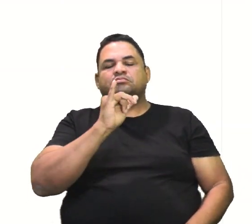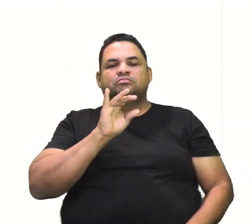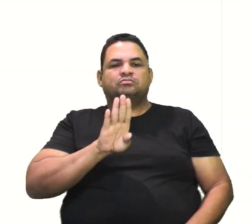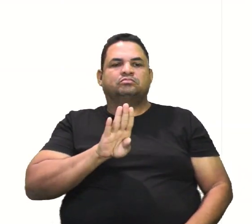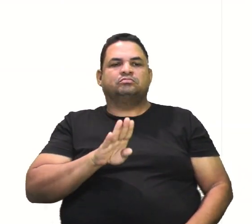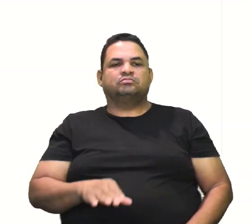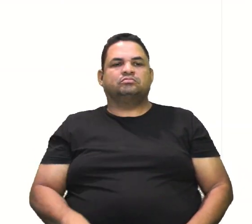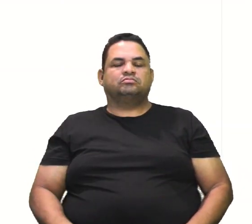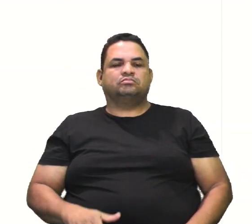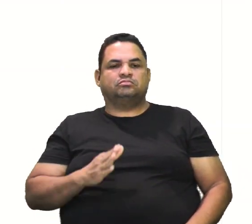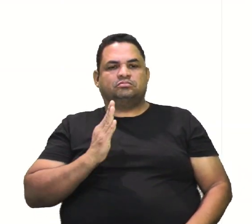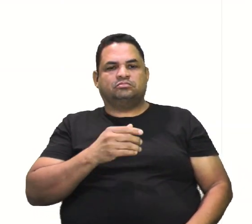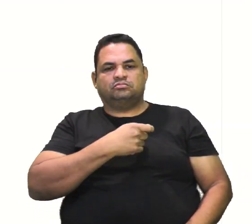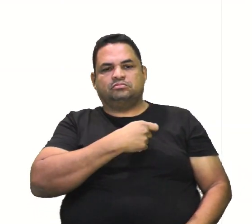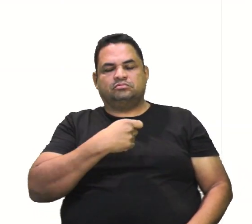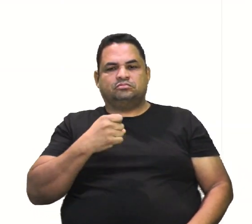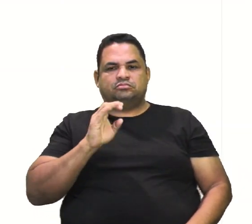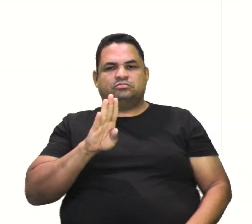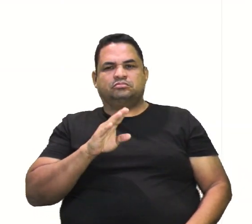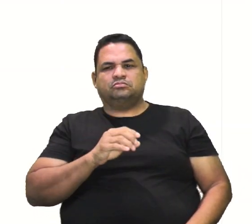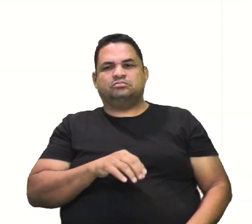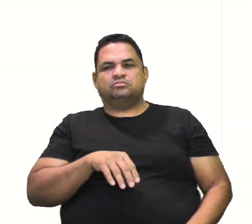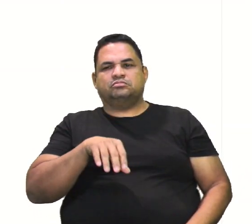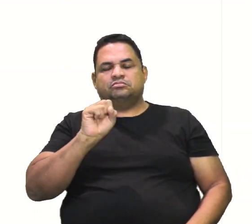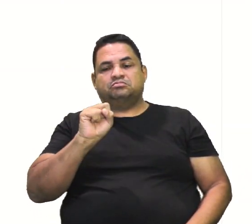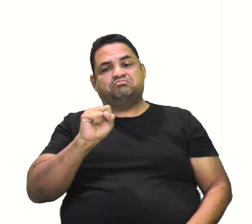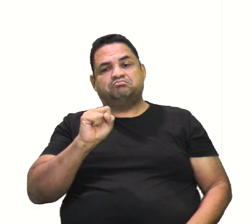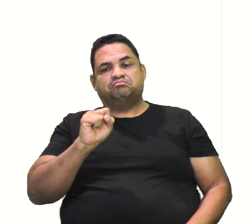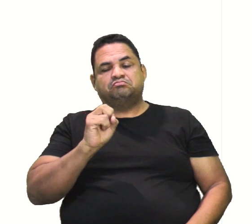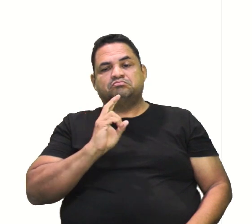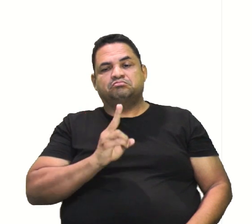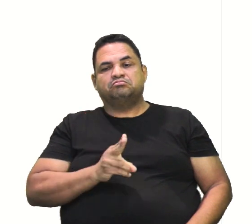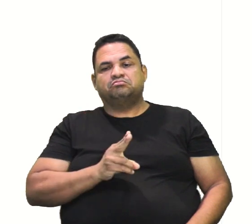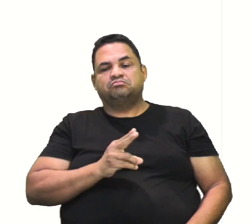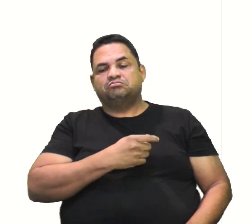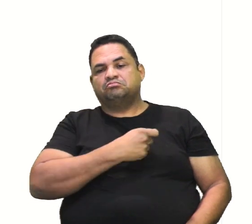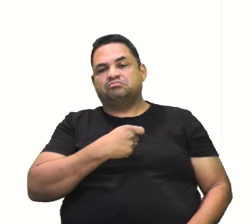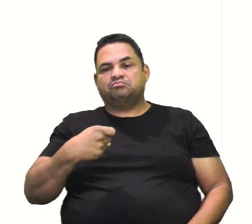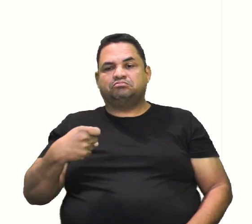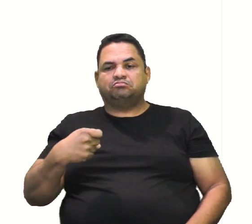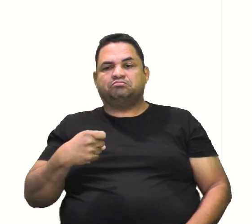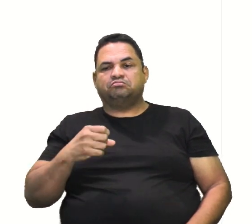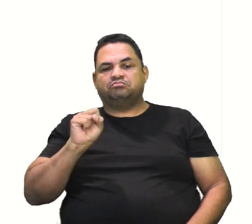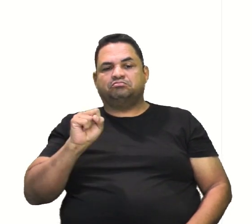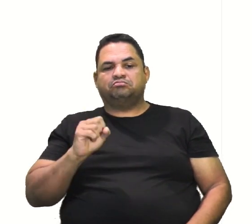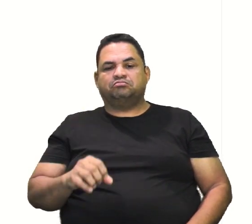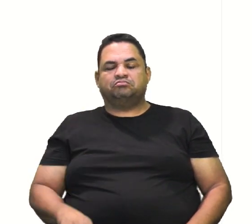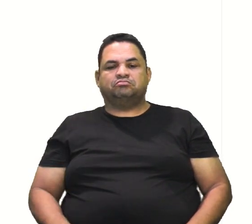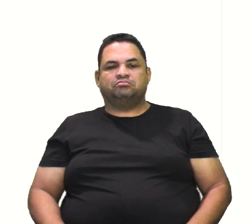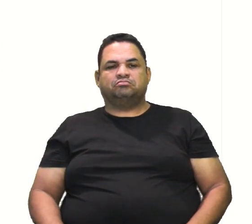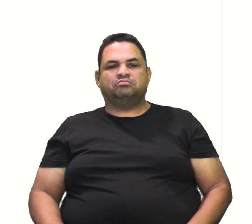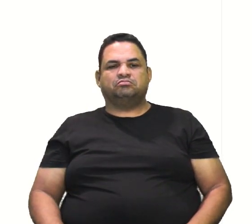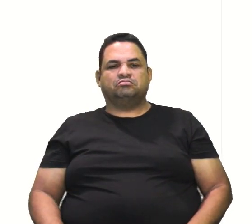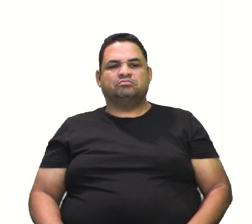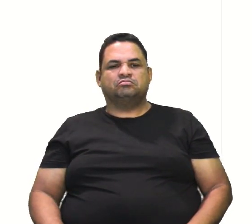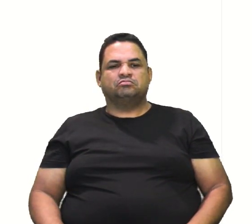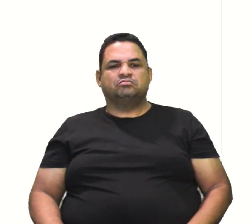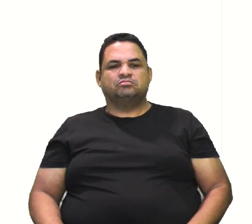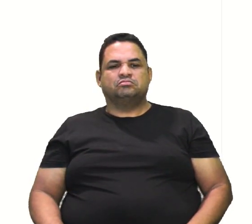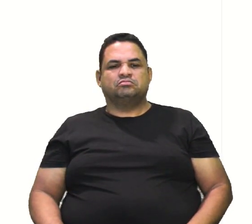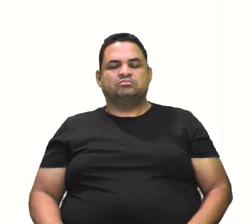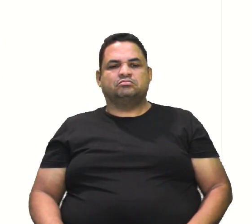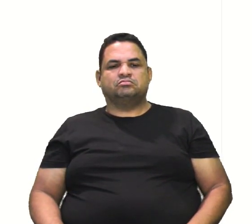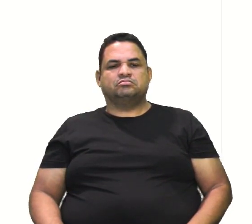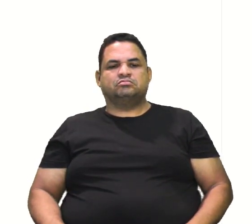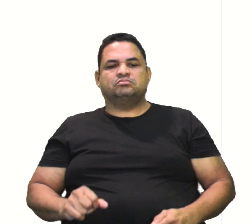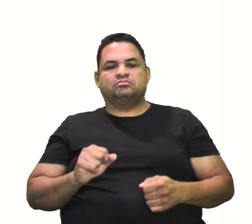B. Eu já sei que o x do B é 8. Então, da mesma forma, o surgir está fora de ordem, vou botar todo